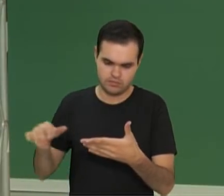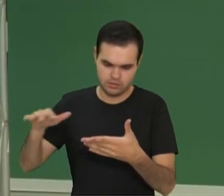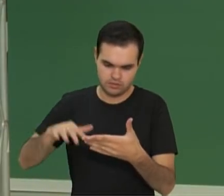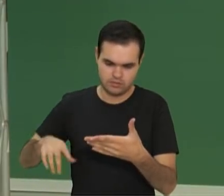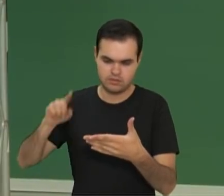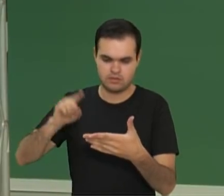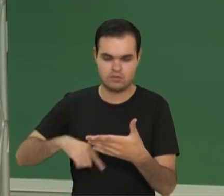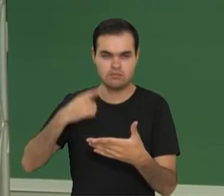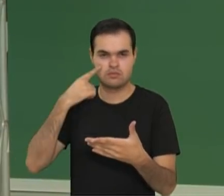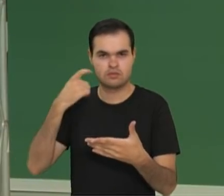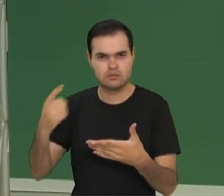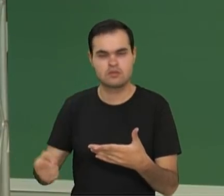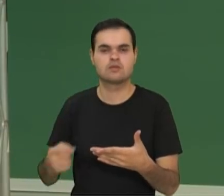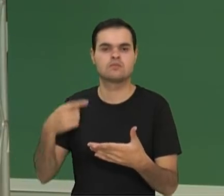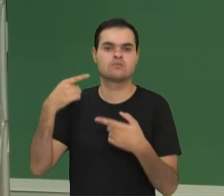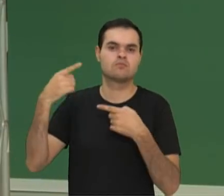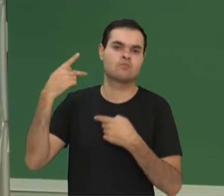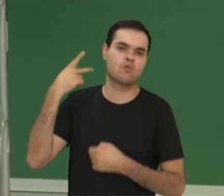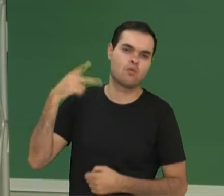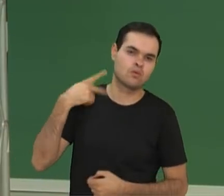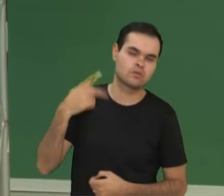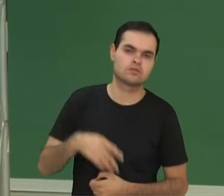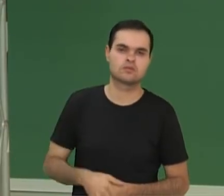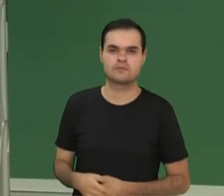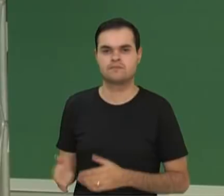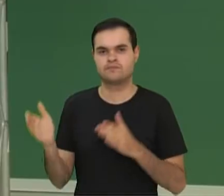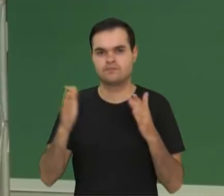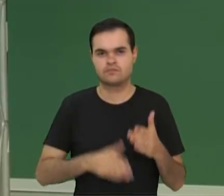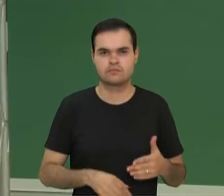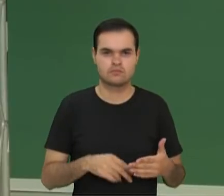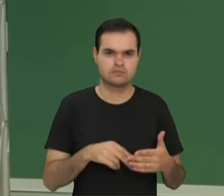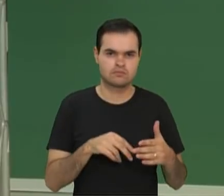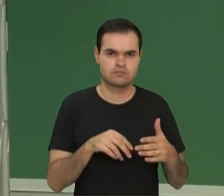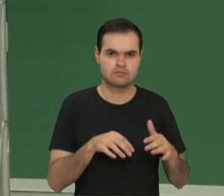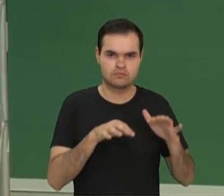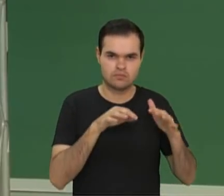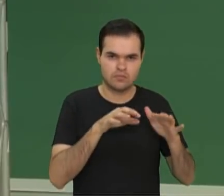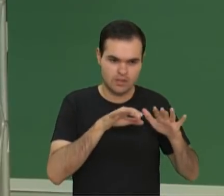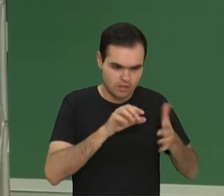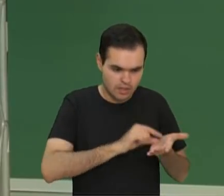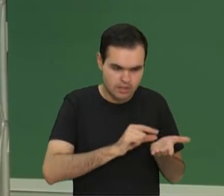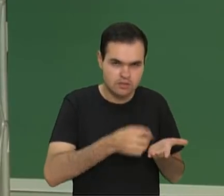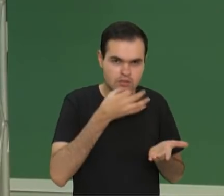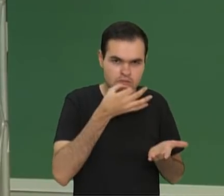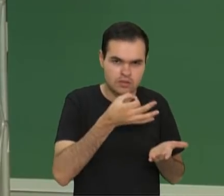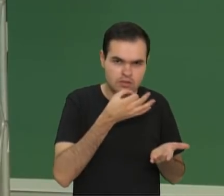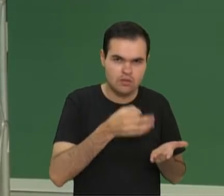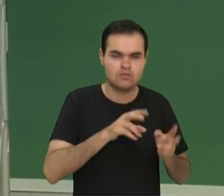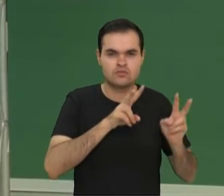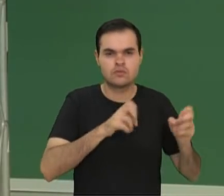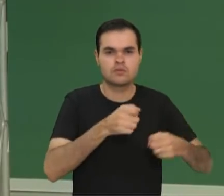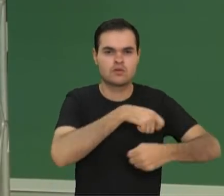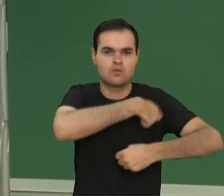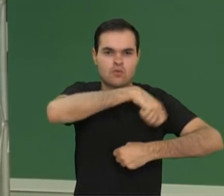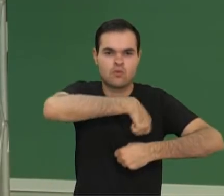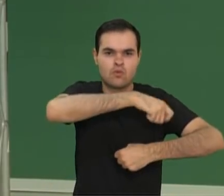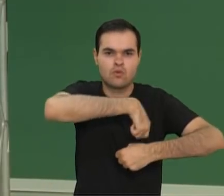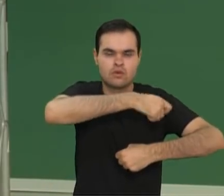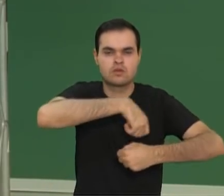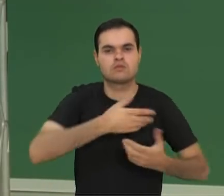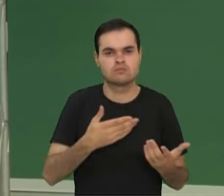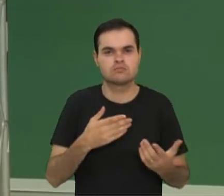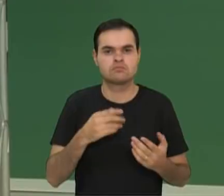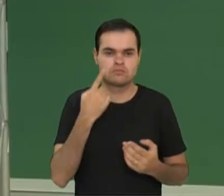ser alguém interessado em política. Já um leitor de um artigo de opinião sobre culinária vai ser alguém interessado bem nessa